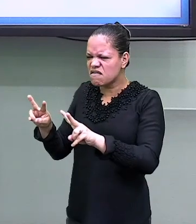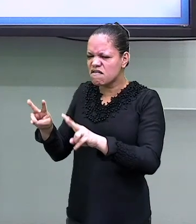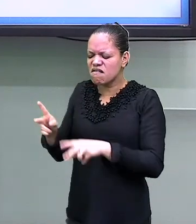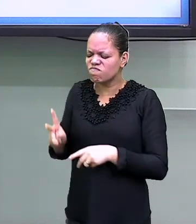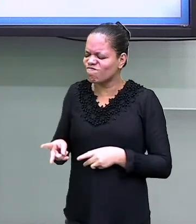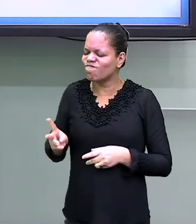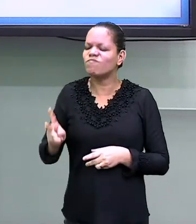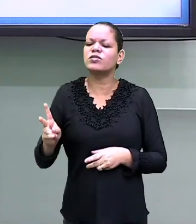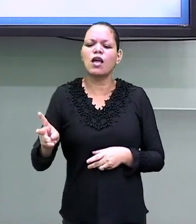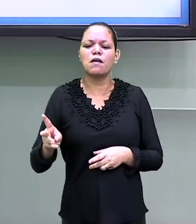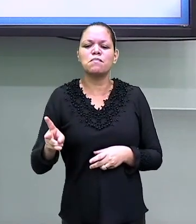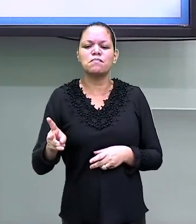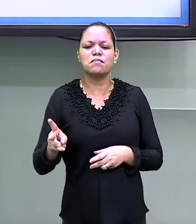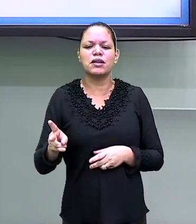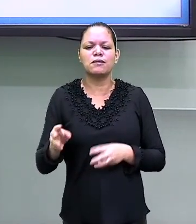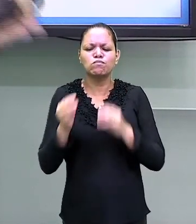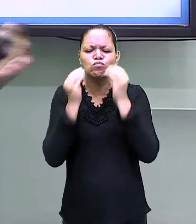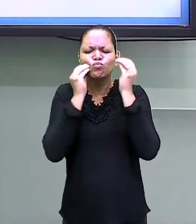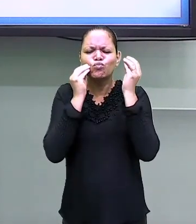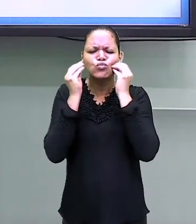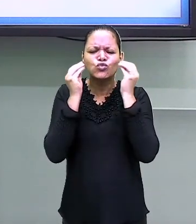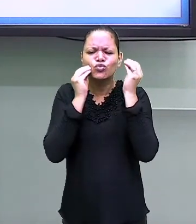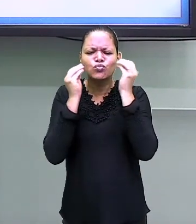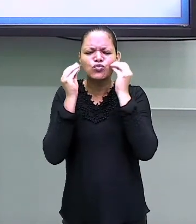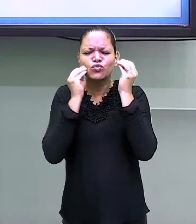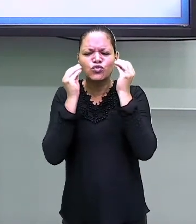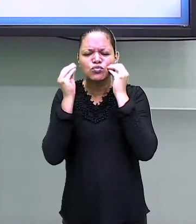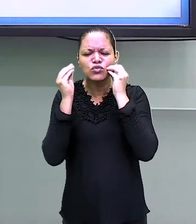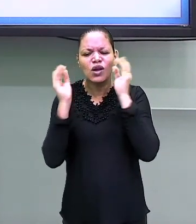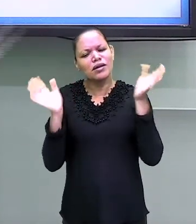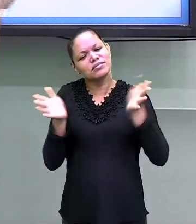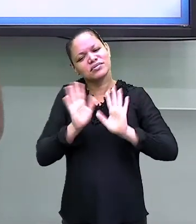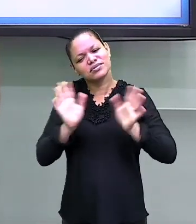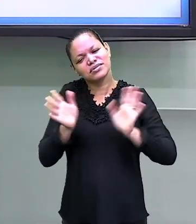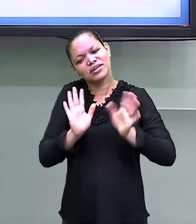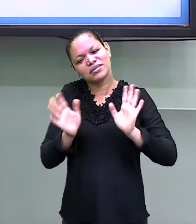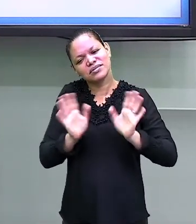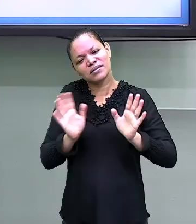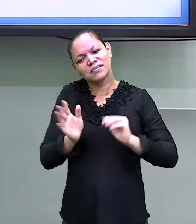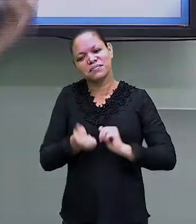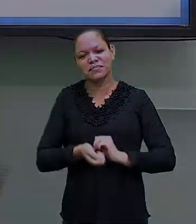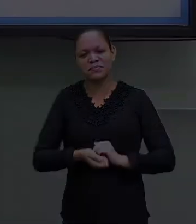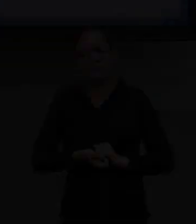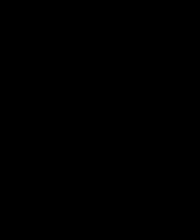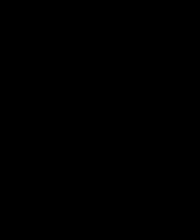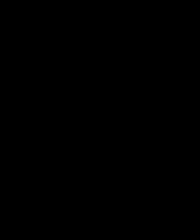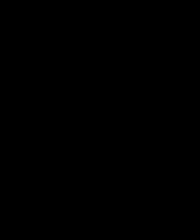as atividades da plataforma. Ó, beijo no coração, fiquem com Deus, até a próxima aula.